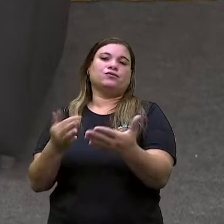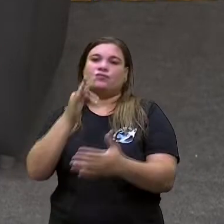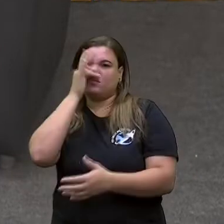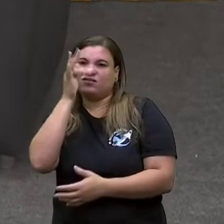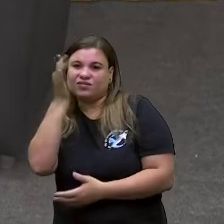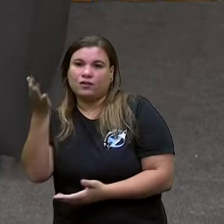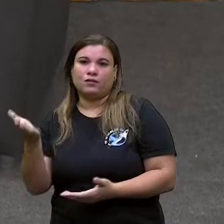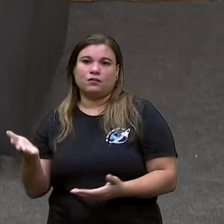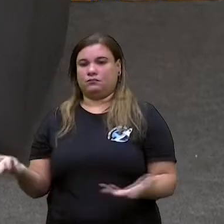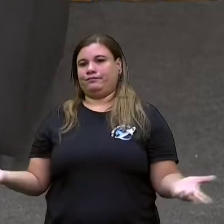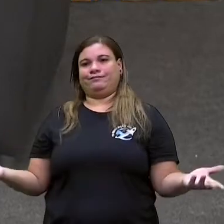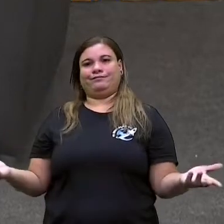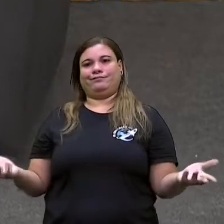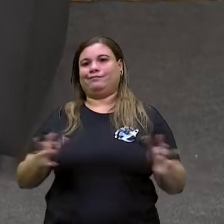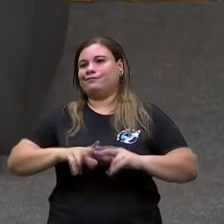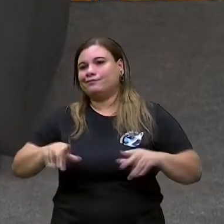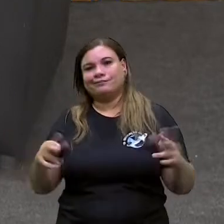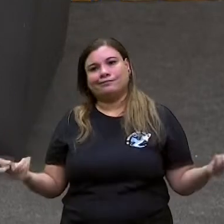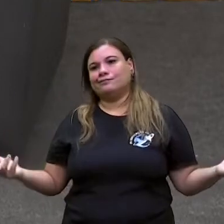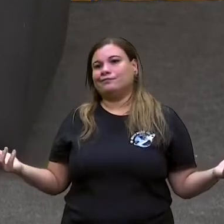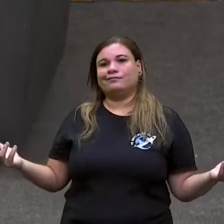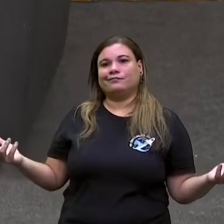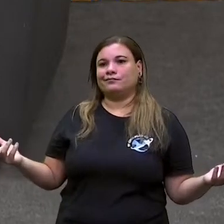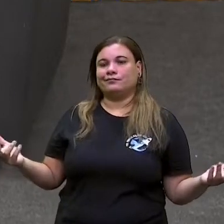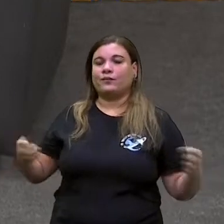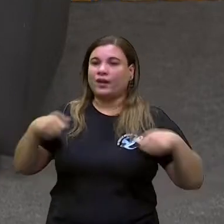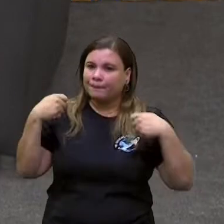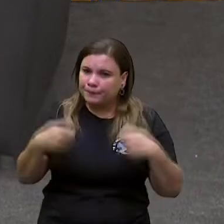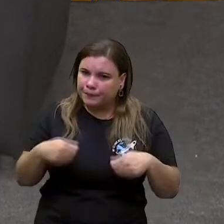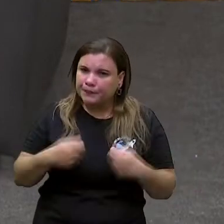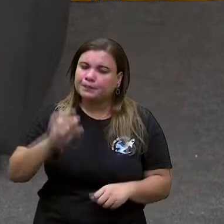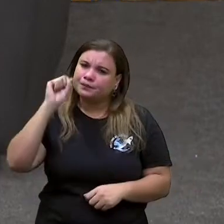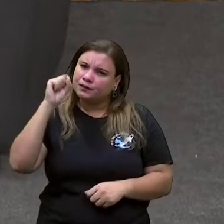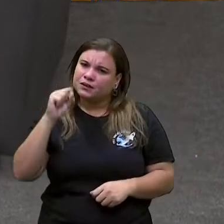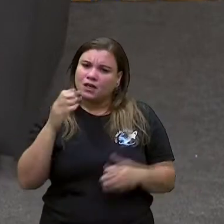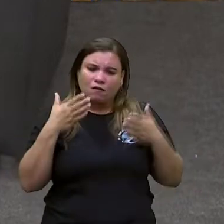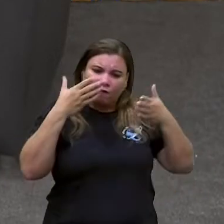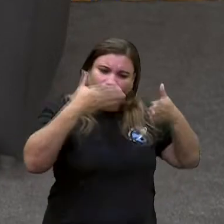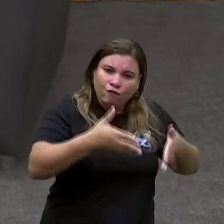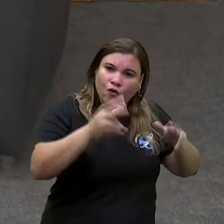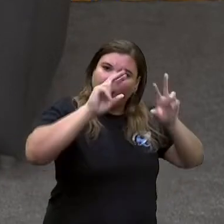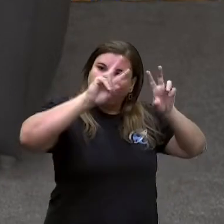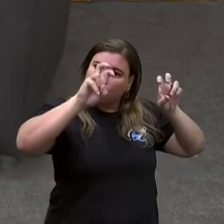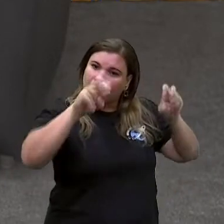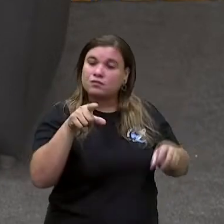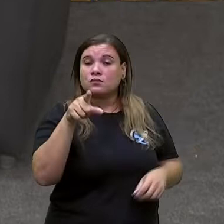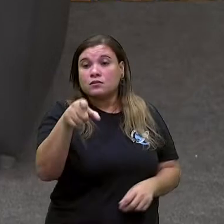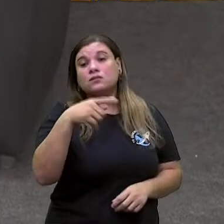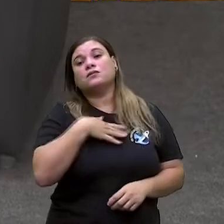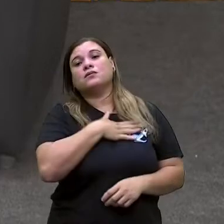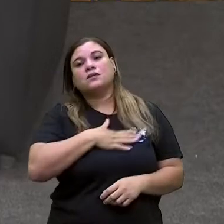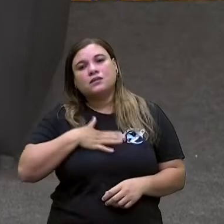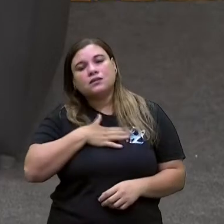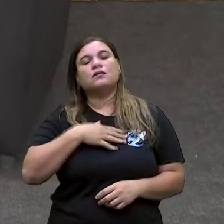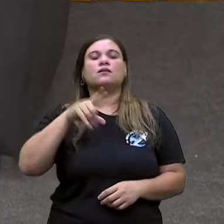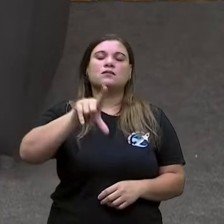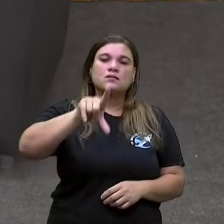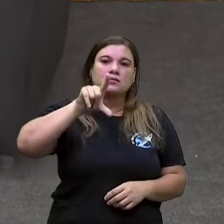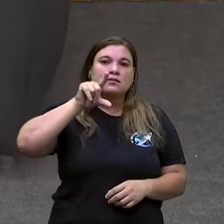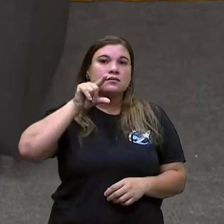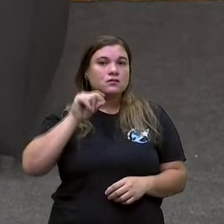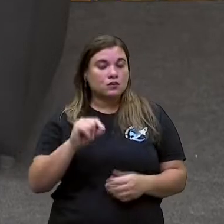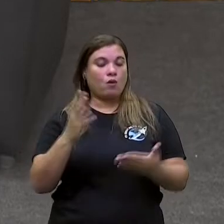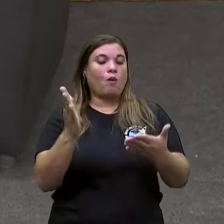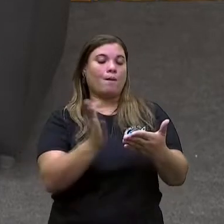né? Mas quando você vai para a faculdade, a sua leitura fica mais concentrada no seu curso. Quando você vai para uma